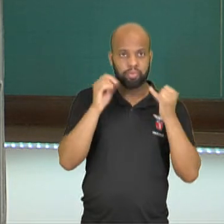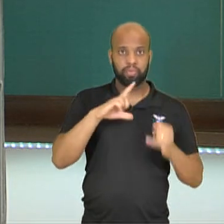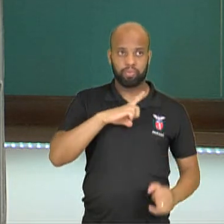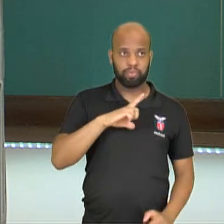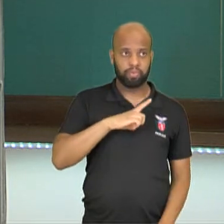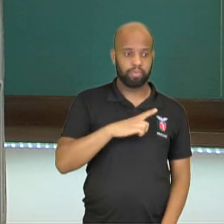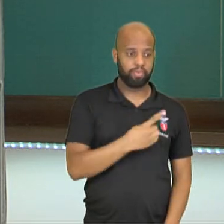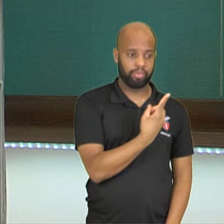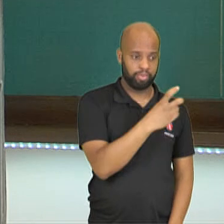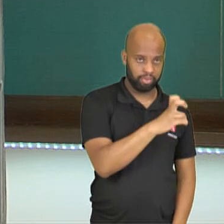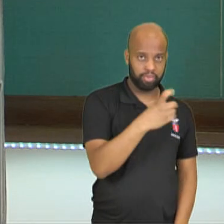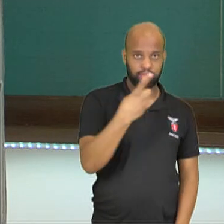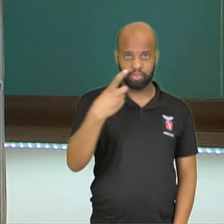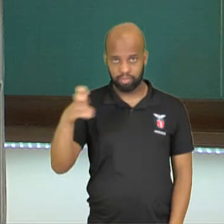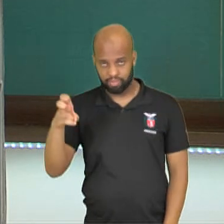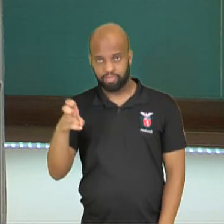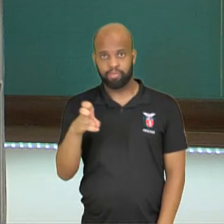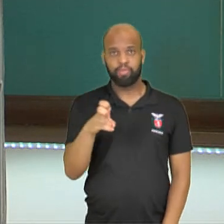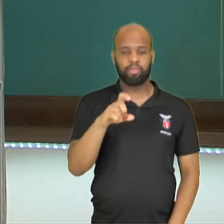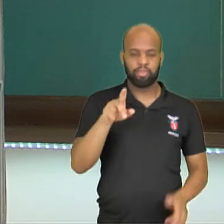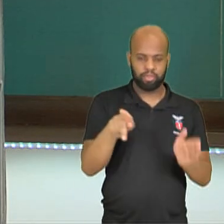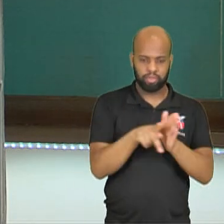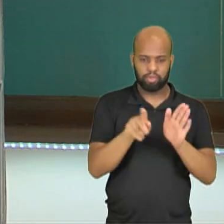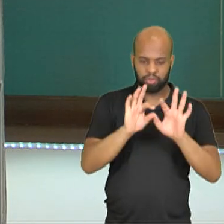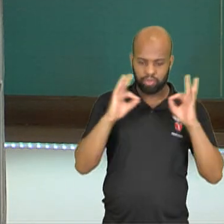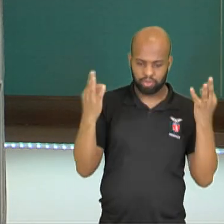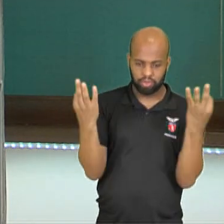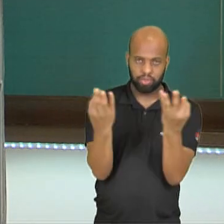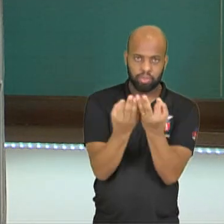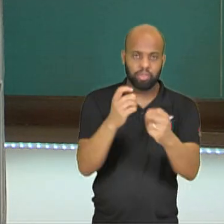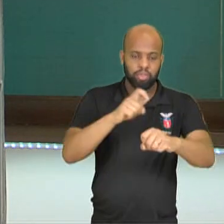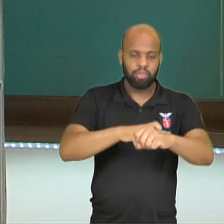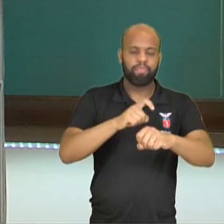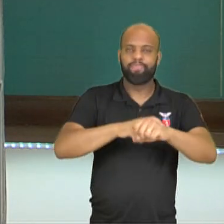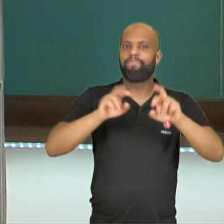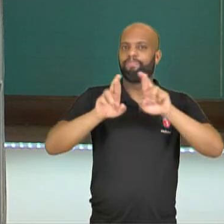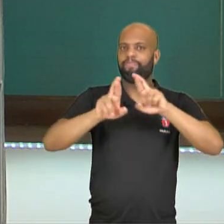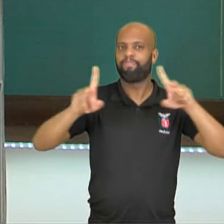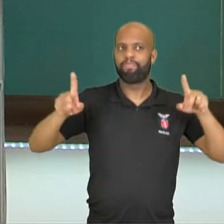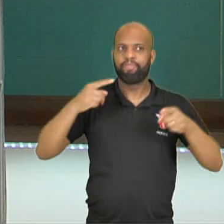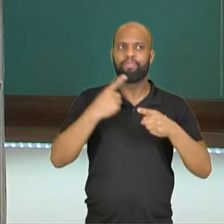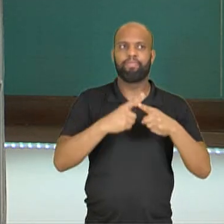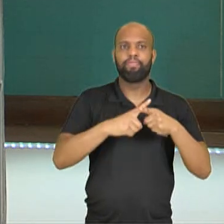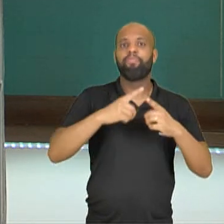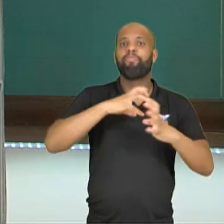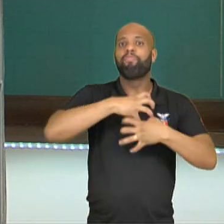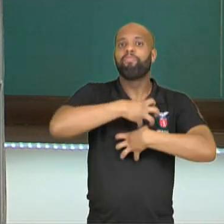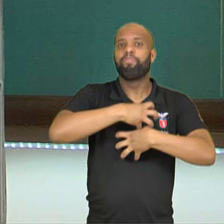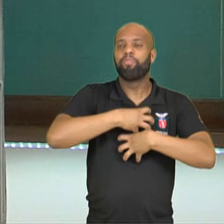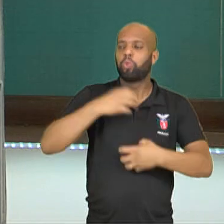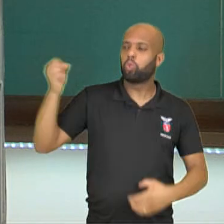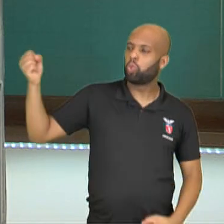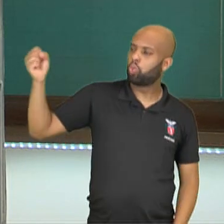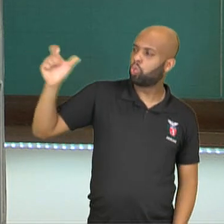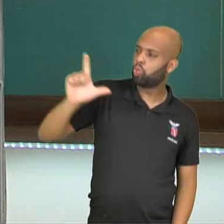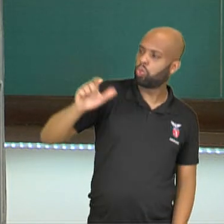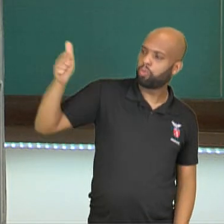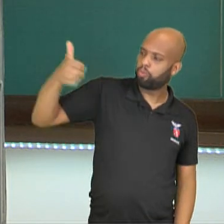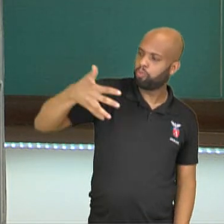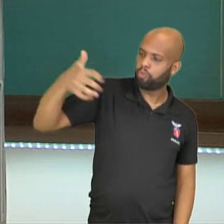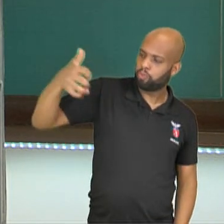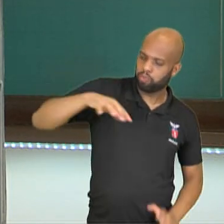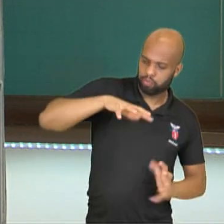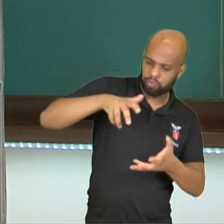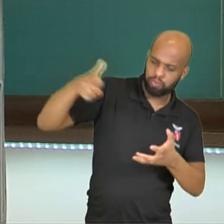cada 15 graus da circunferência terrestre, a hora vai mudar. Por quê? A forma com que o Sol está incidindo sobre essa